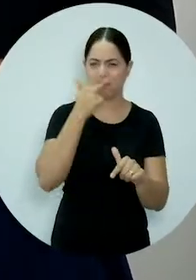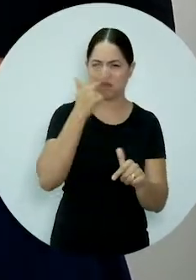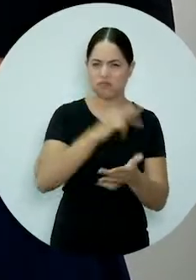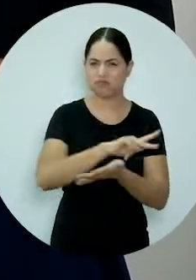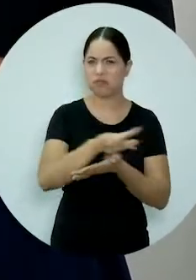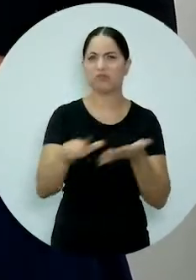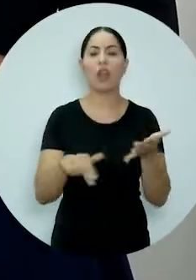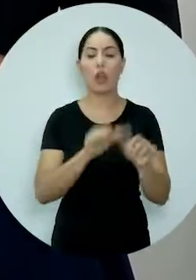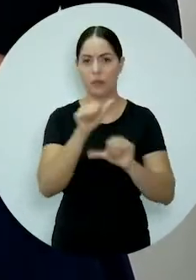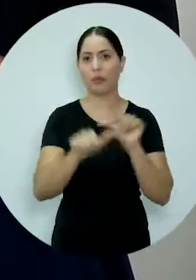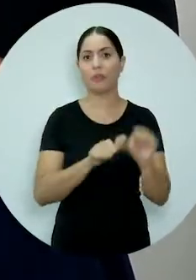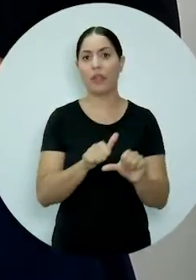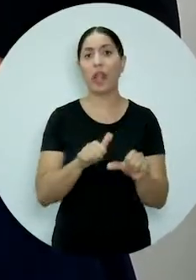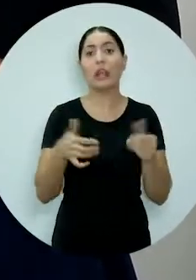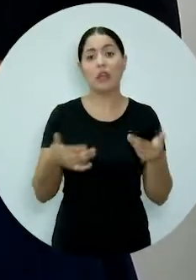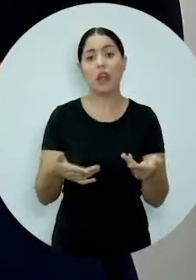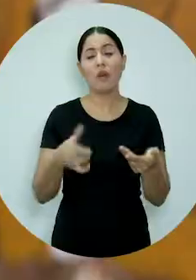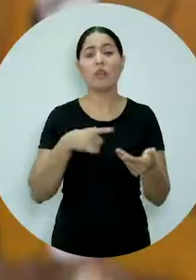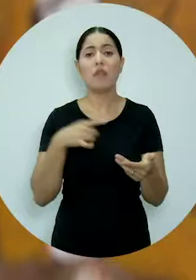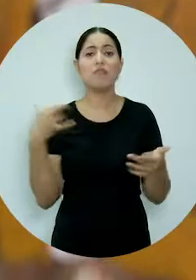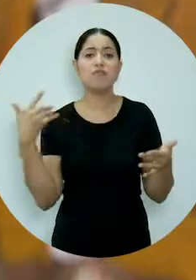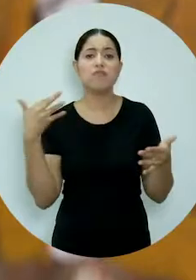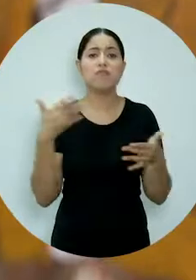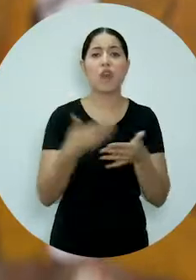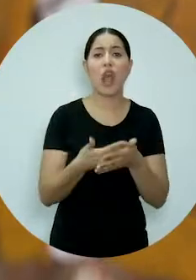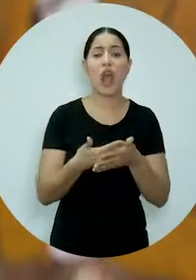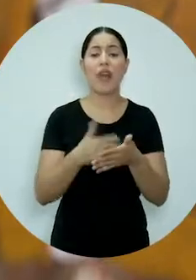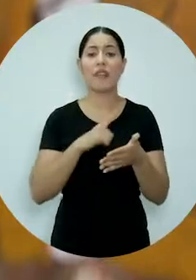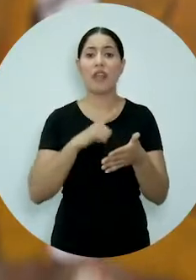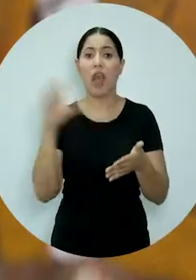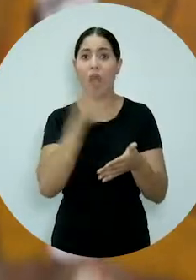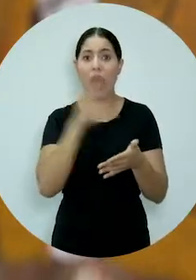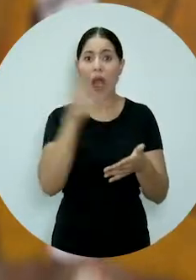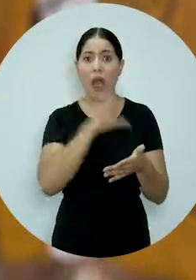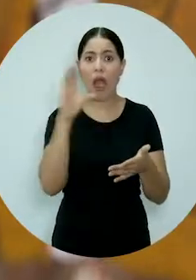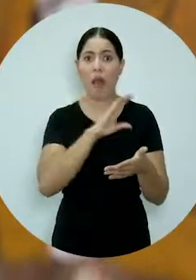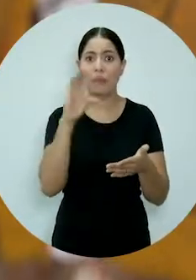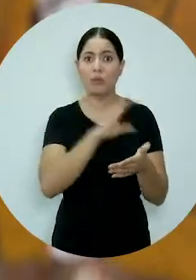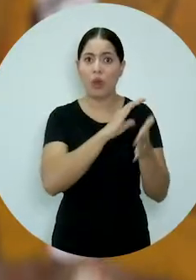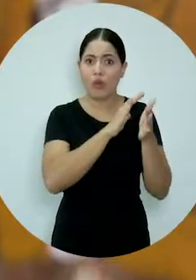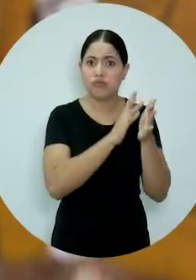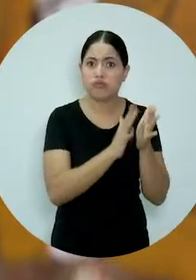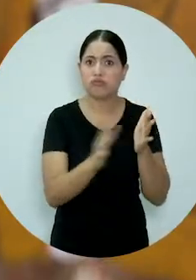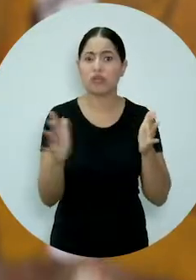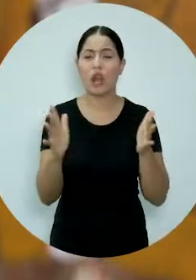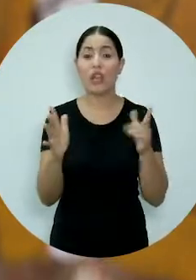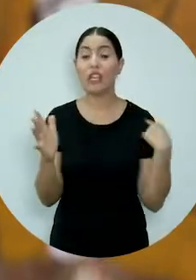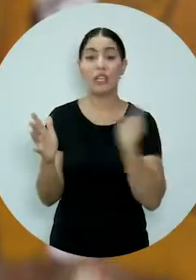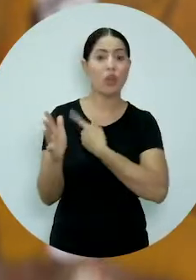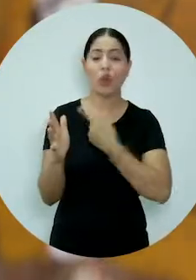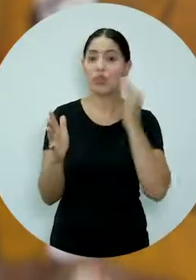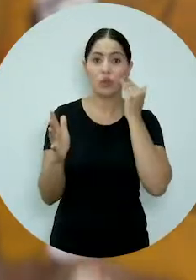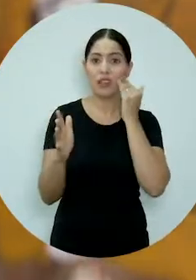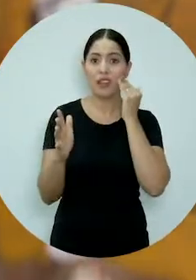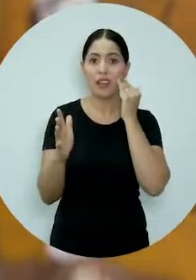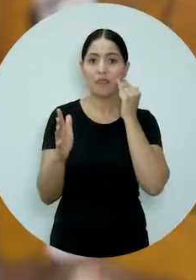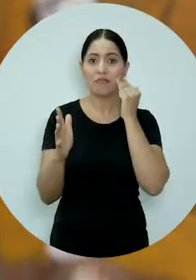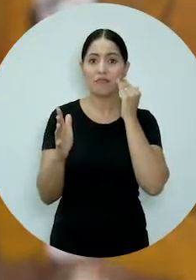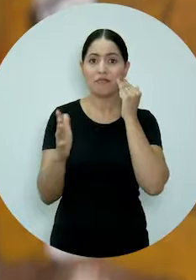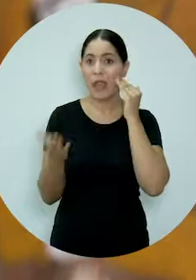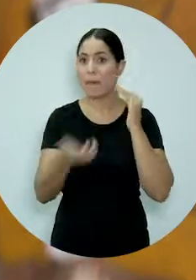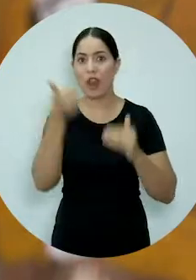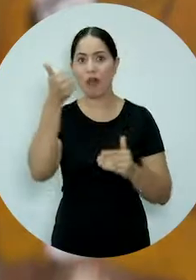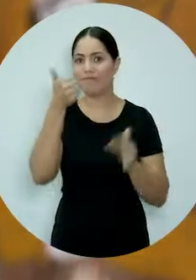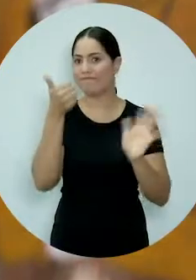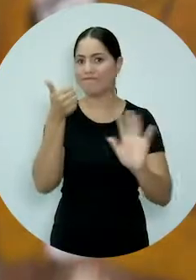de urgência que foi aplicado recentemente acabou acelerando de uma maneira que nós não entendemos ser a